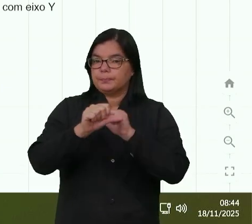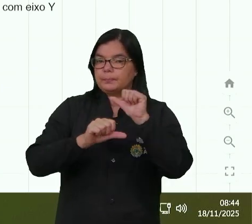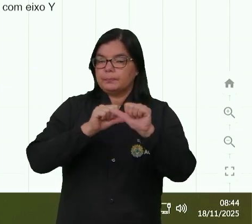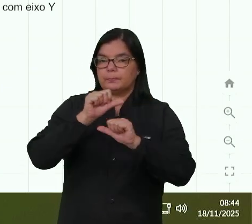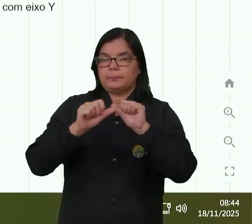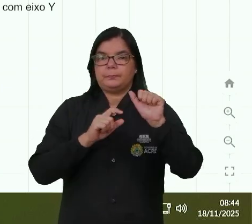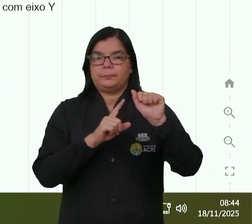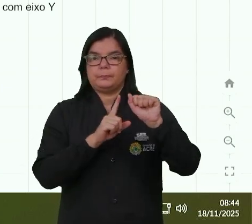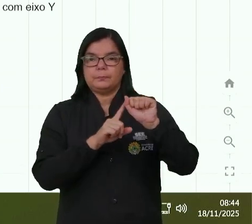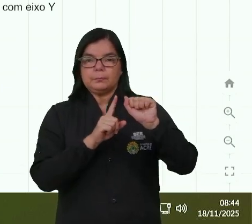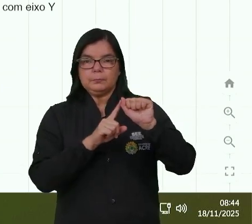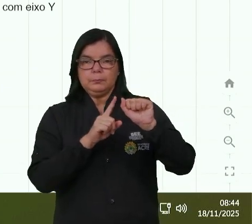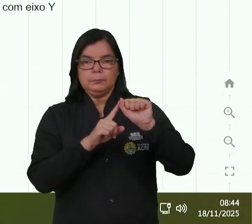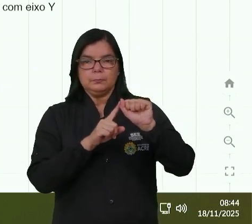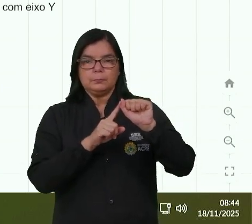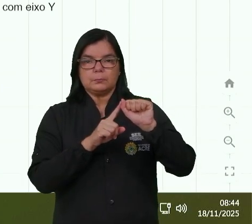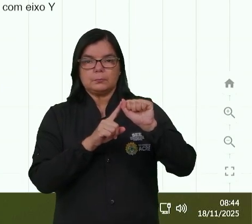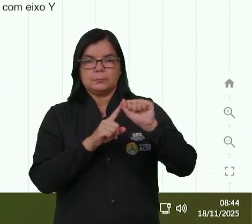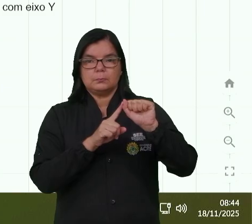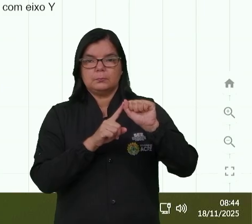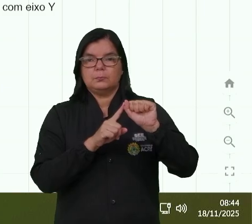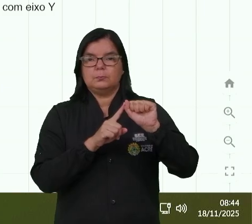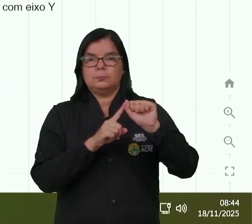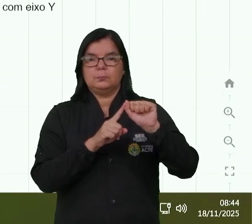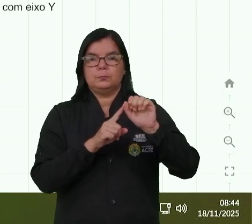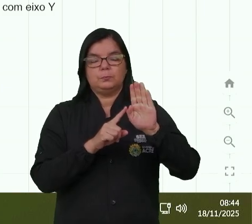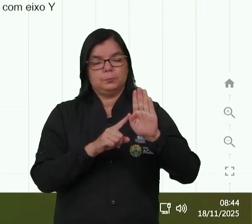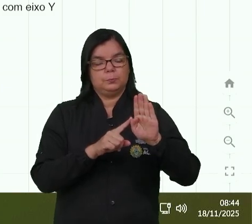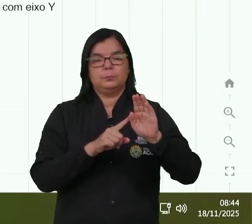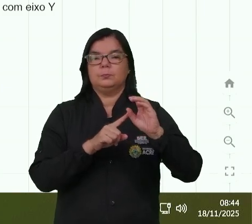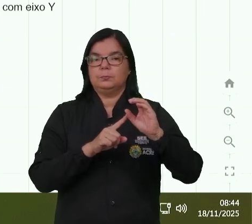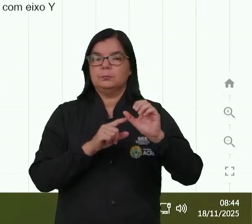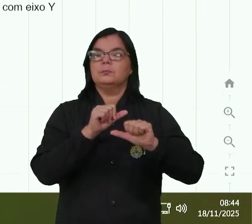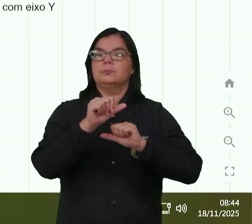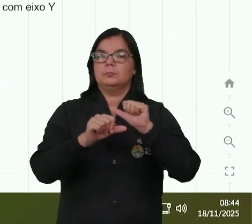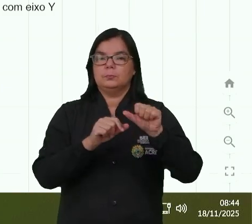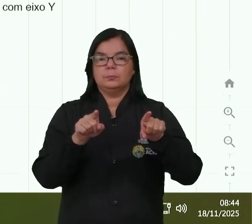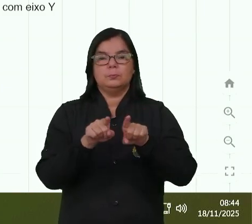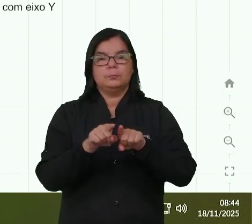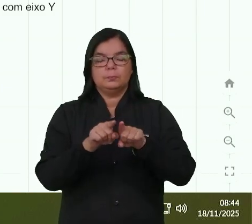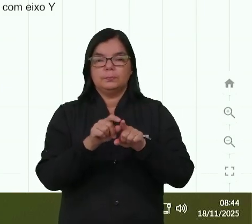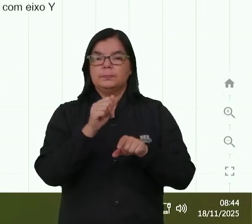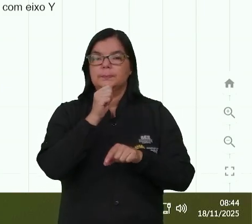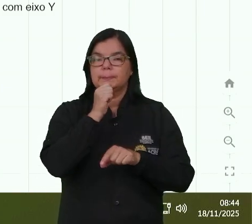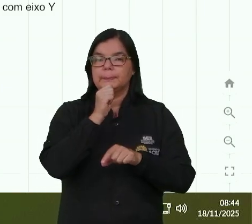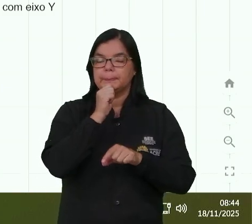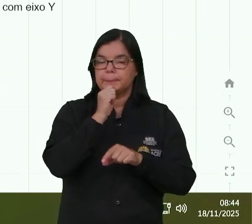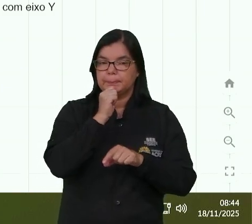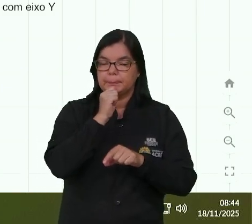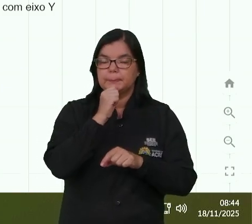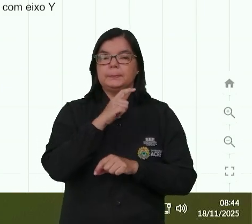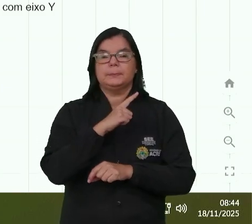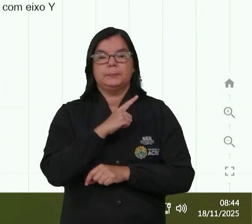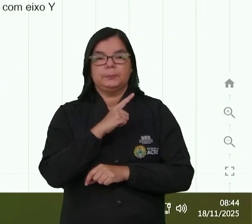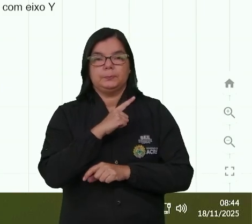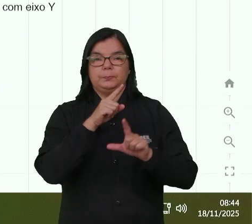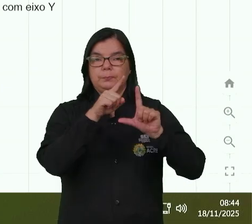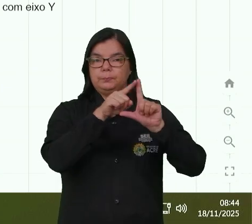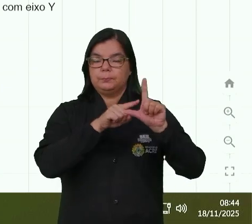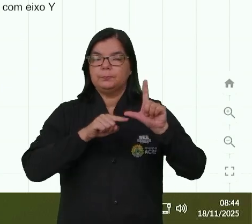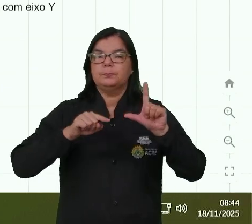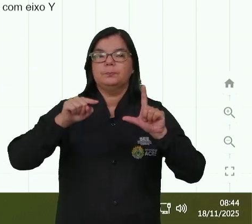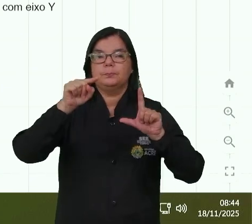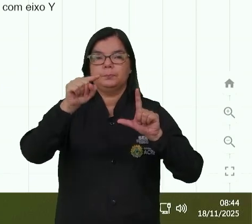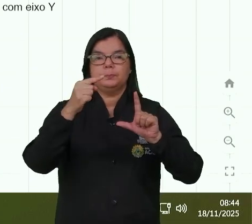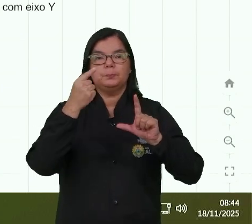a, está vendo aqui, o a, o b e o c, ela vai mudar. Por enquanto nós temos essa parábola.